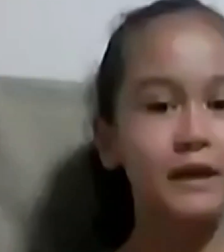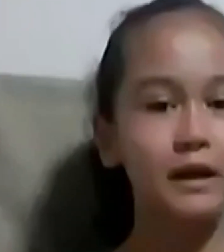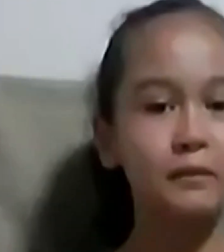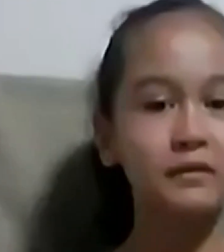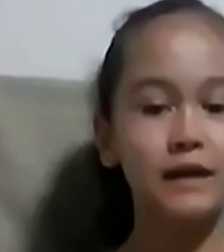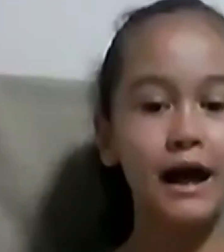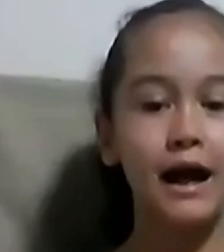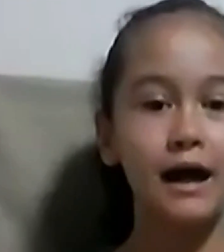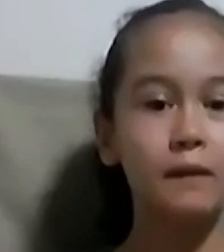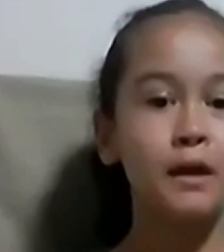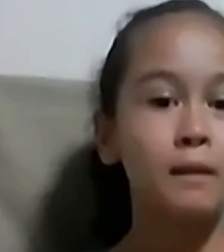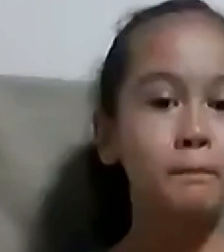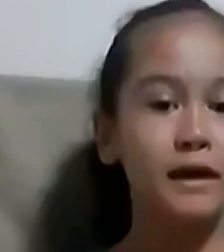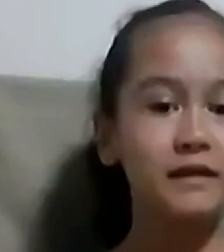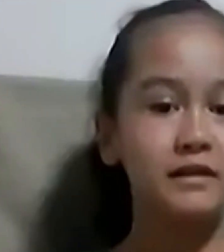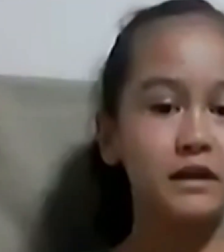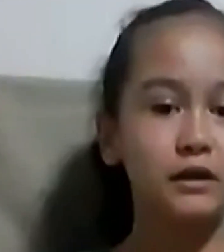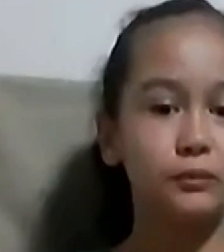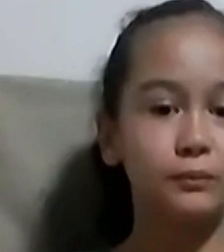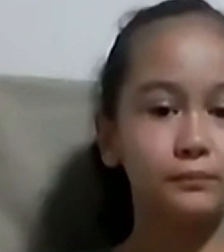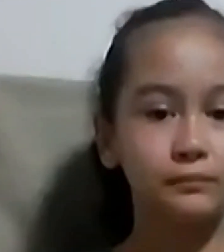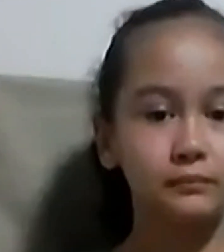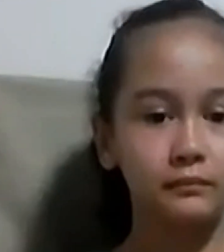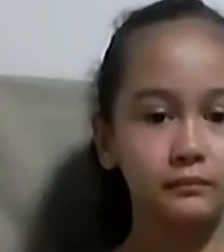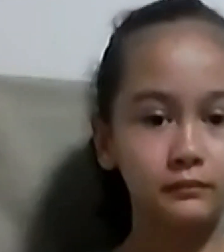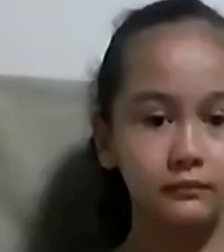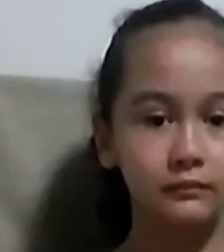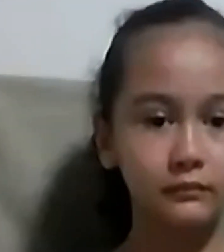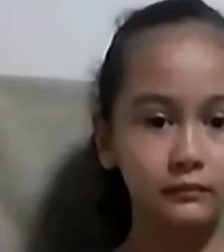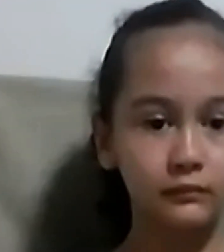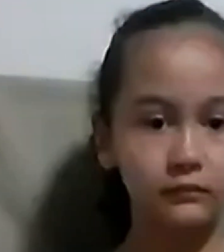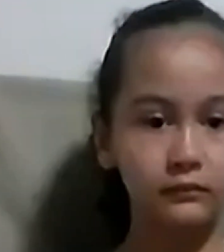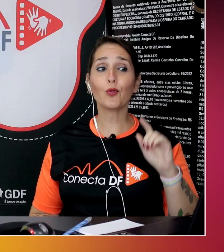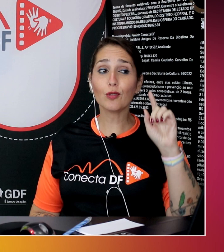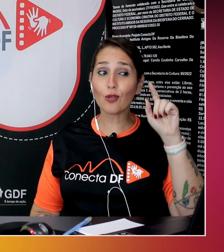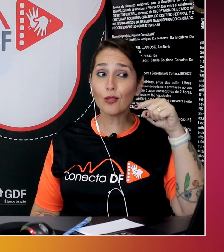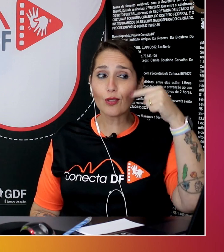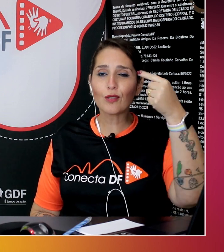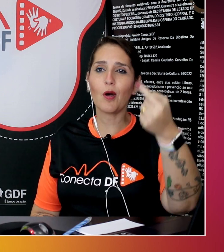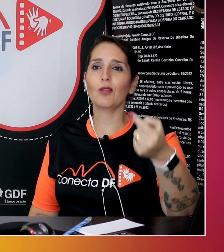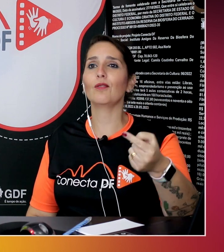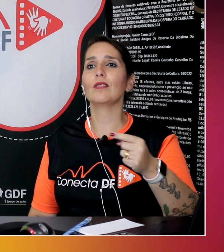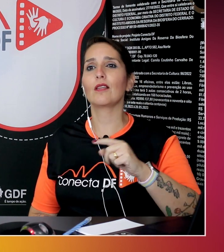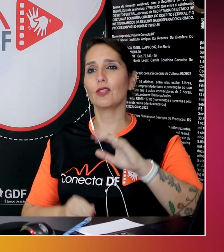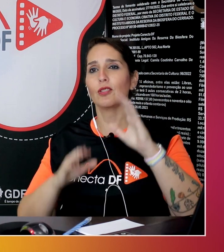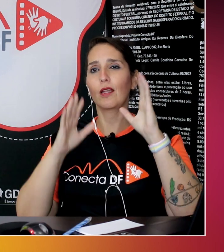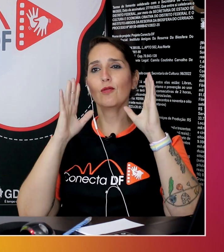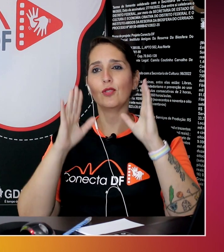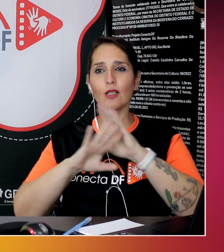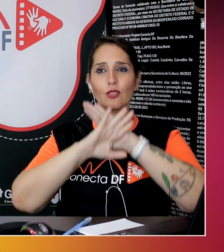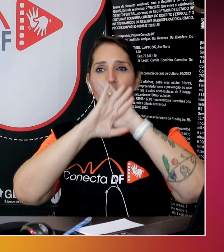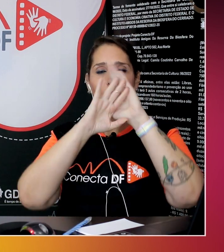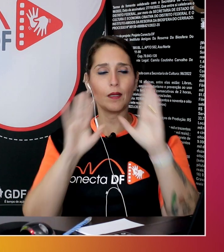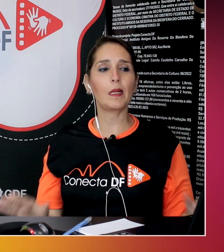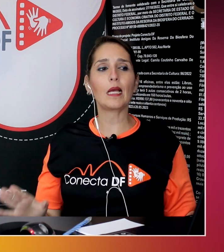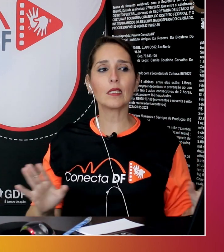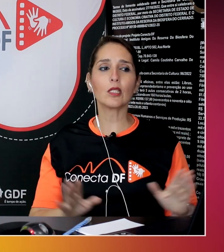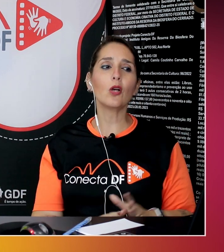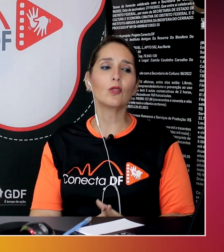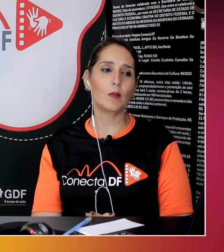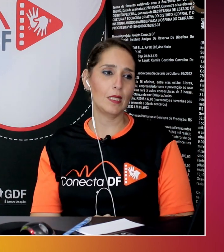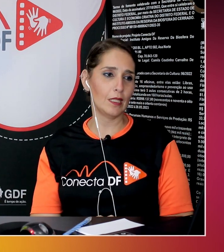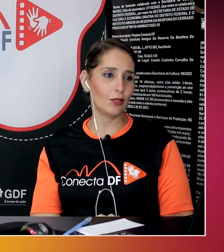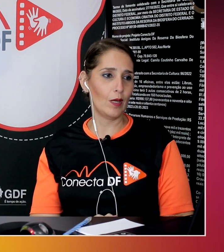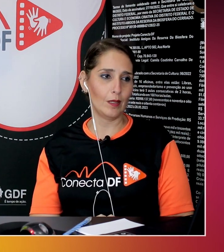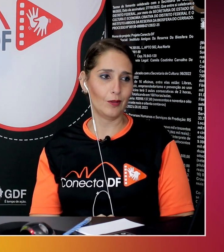poderia mostrar mês e ano. Isso, a gente tem, nos outros módulos, a gente tem um dia que a gente vai trabalhar